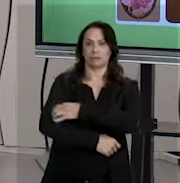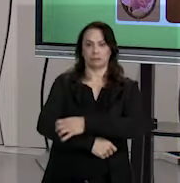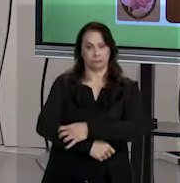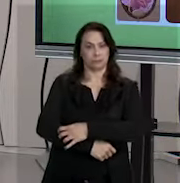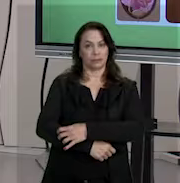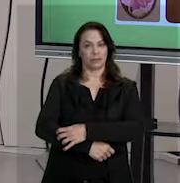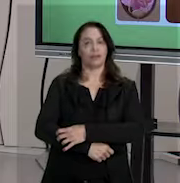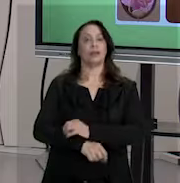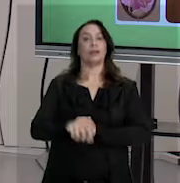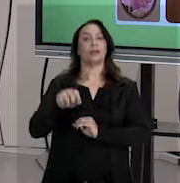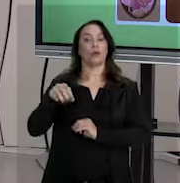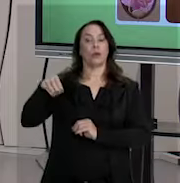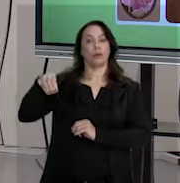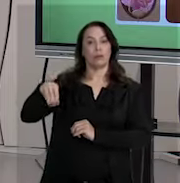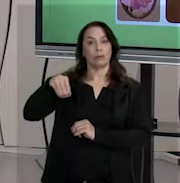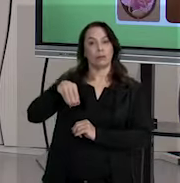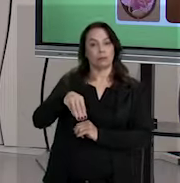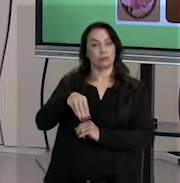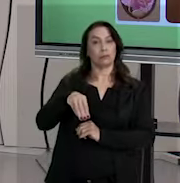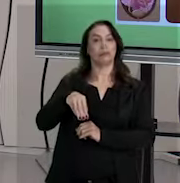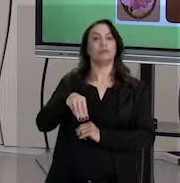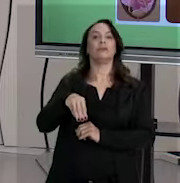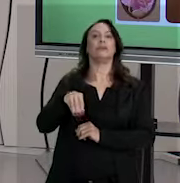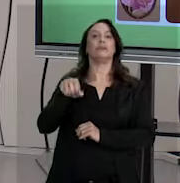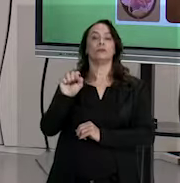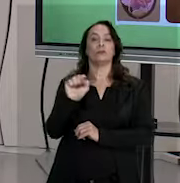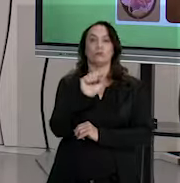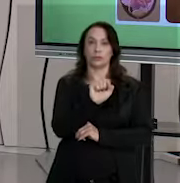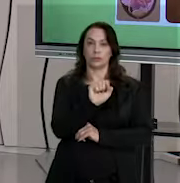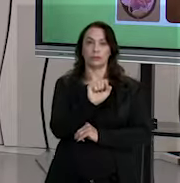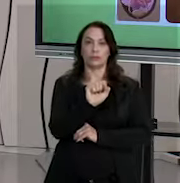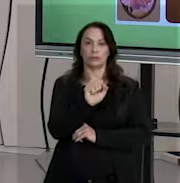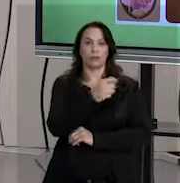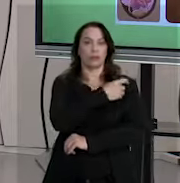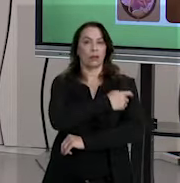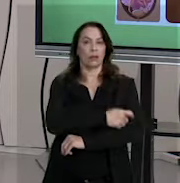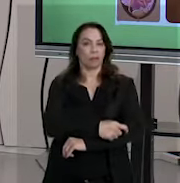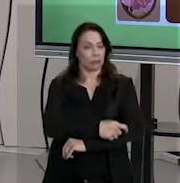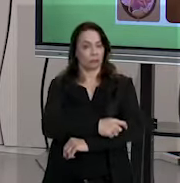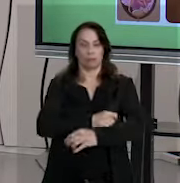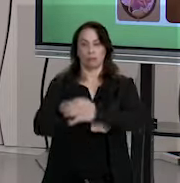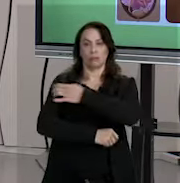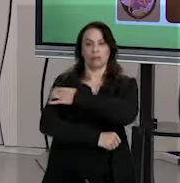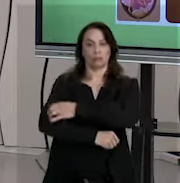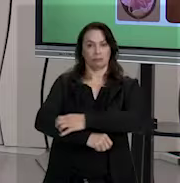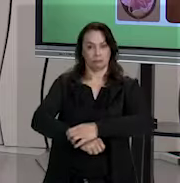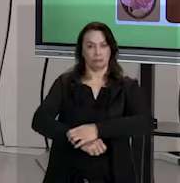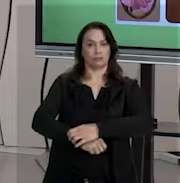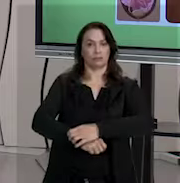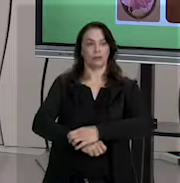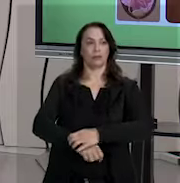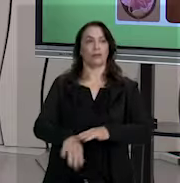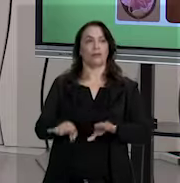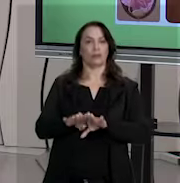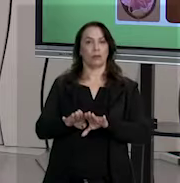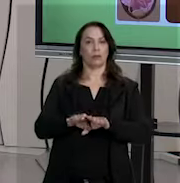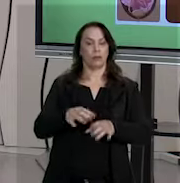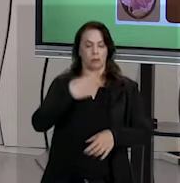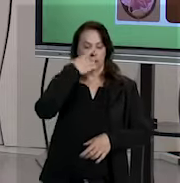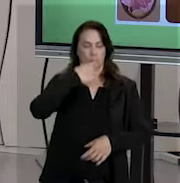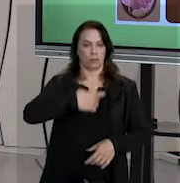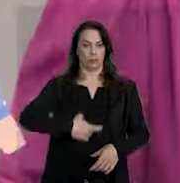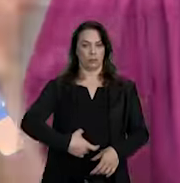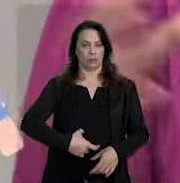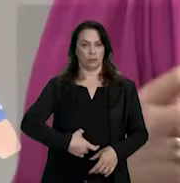superiores e inferiores são os apêndices que a gente tem no corpo. Então, a gente tem aqui o esqueleto axial, que é